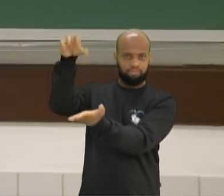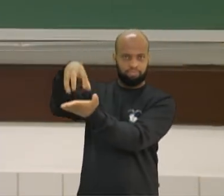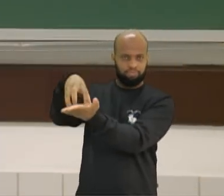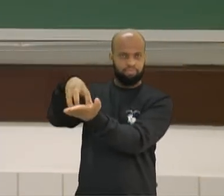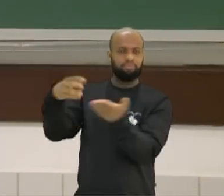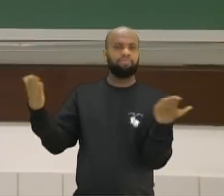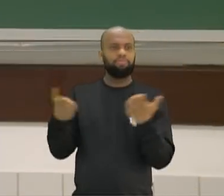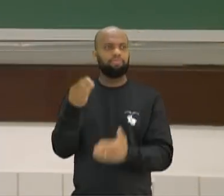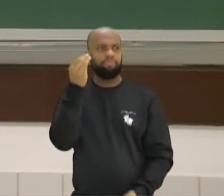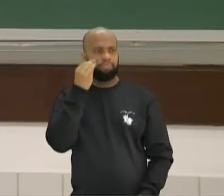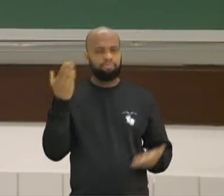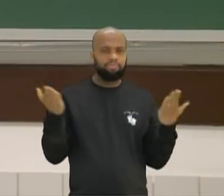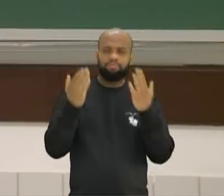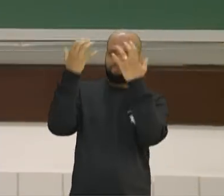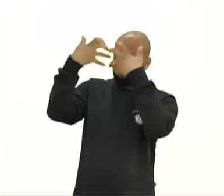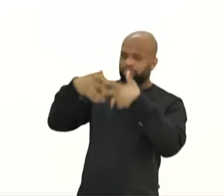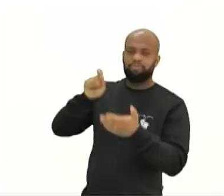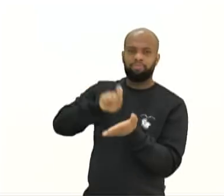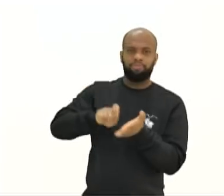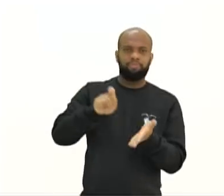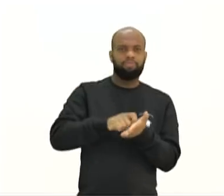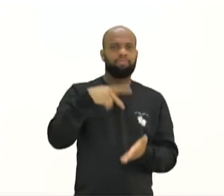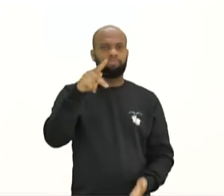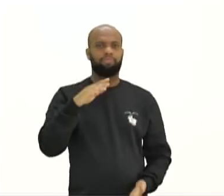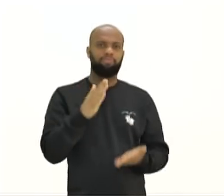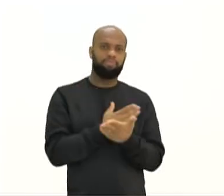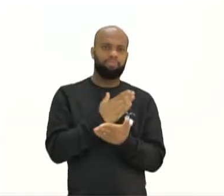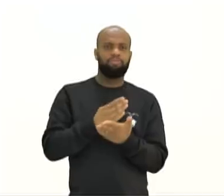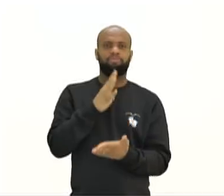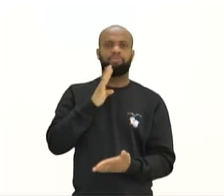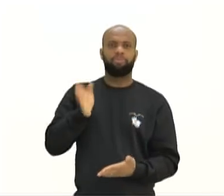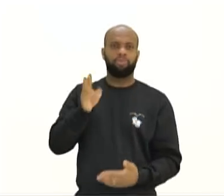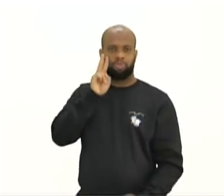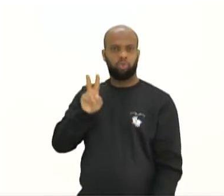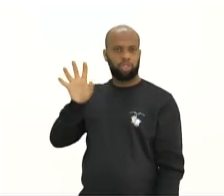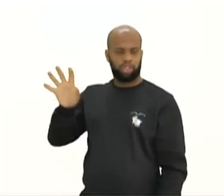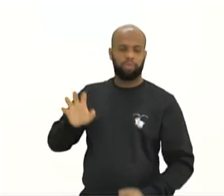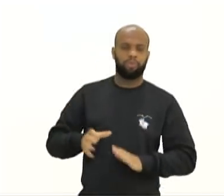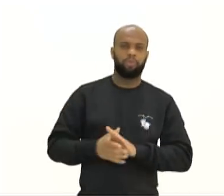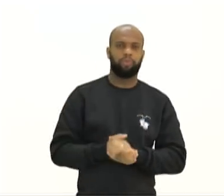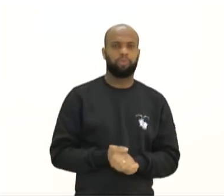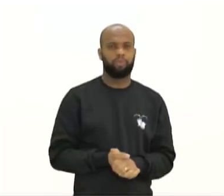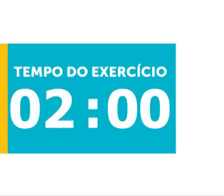Tenta pensar aí, escreve no seu caderno se você conhece e já viu esse símbolo. Vamos lá.